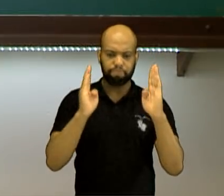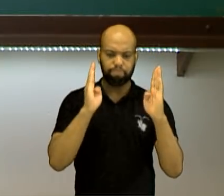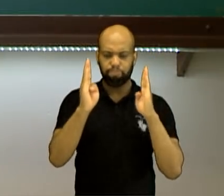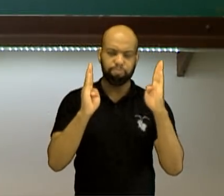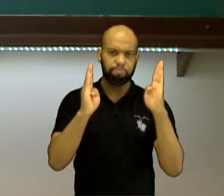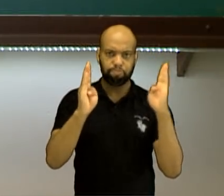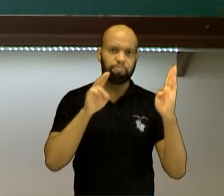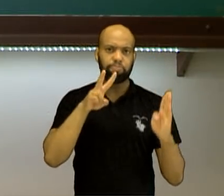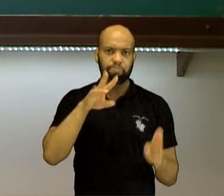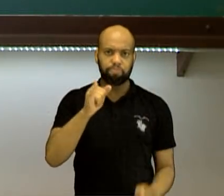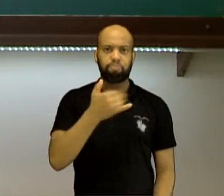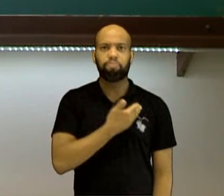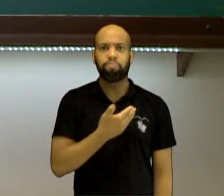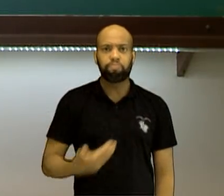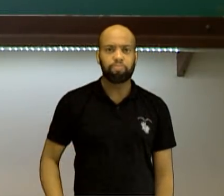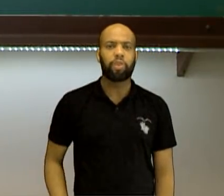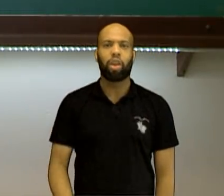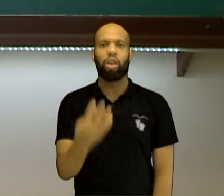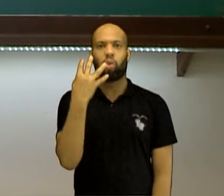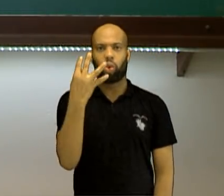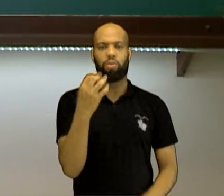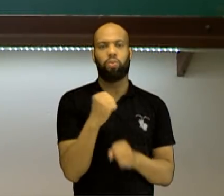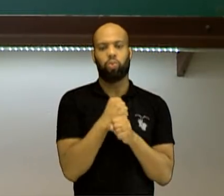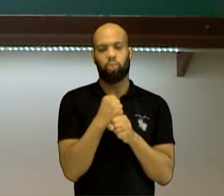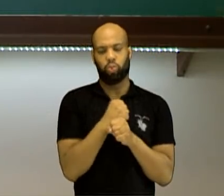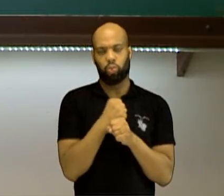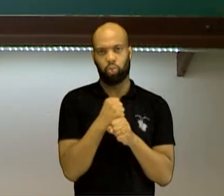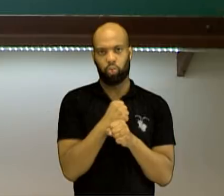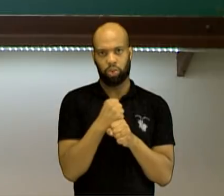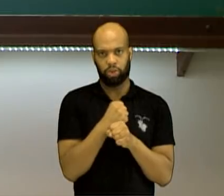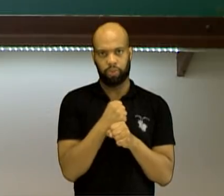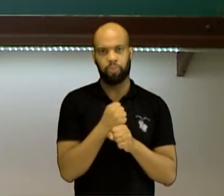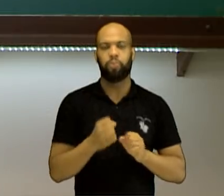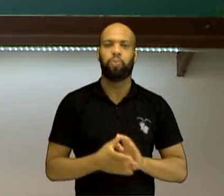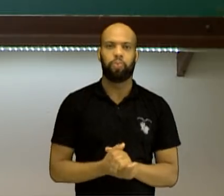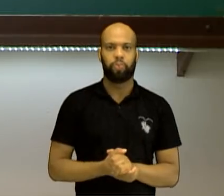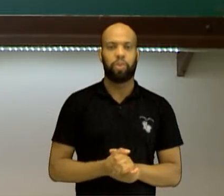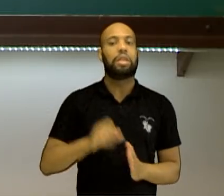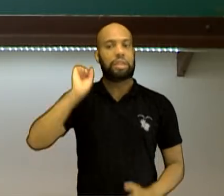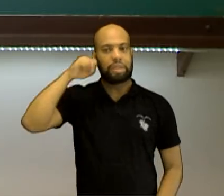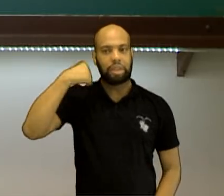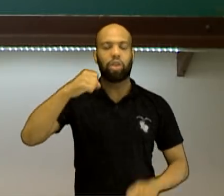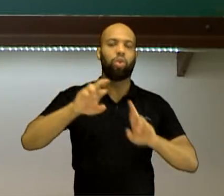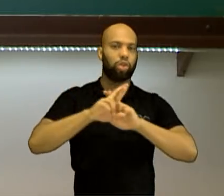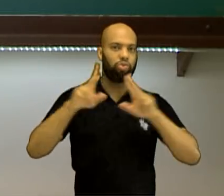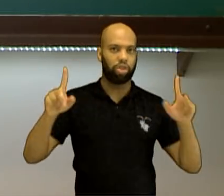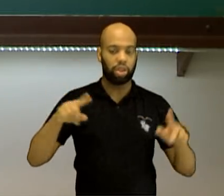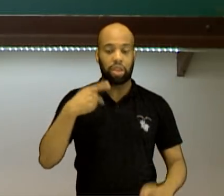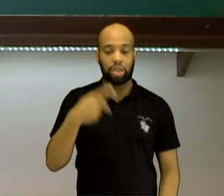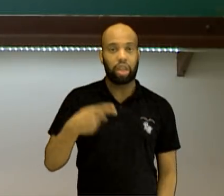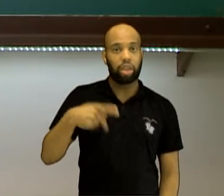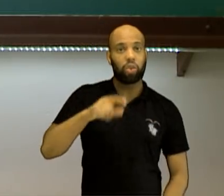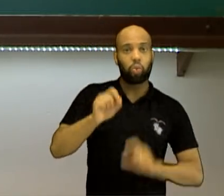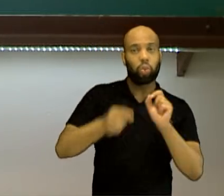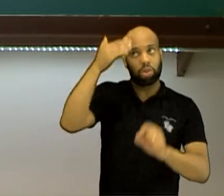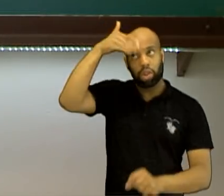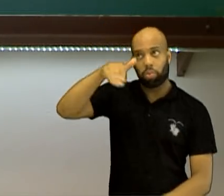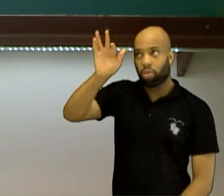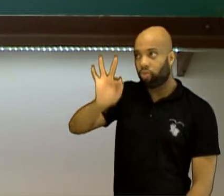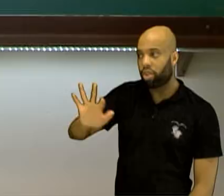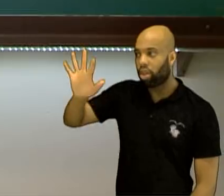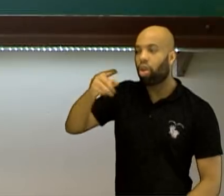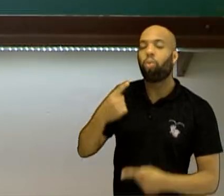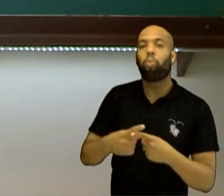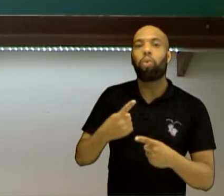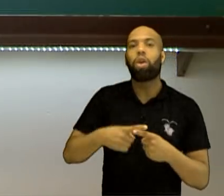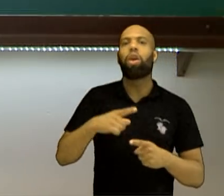presidente, governador é de 4 anos, o de senador que vai mudar. Somos uma república federativa, porque